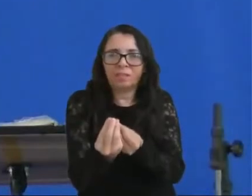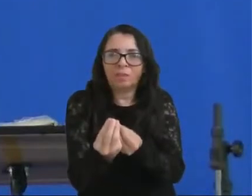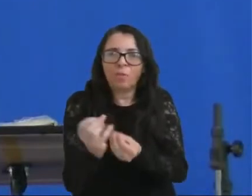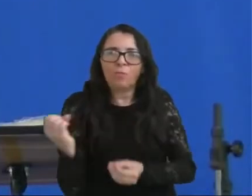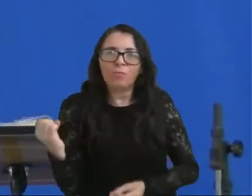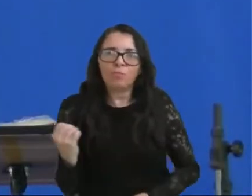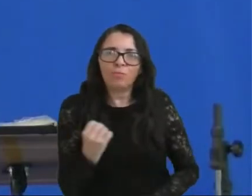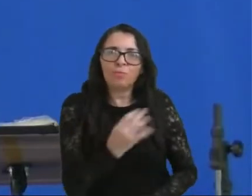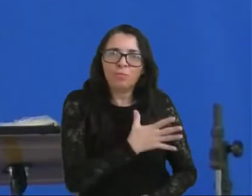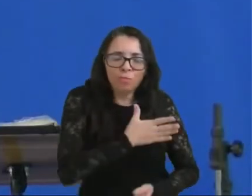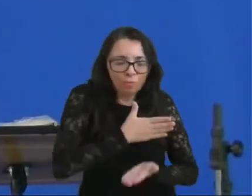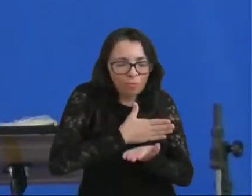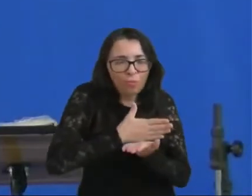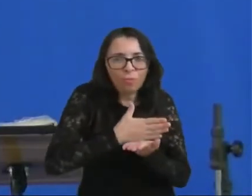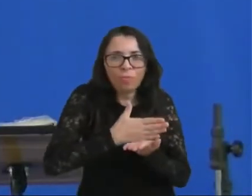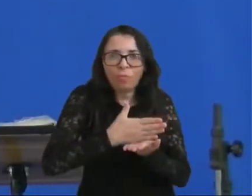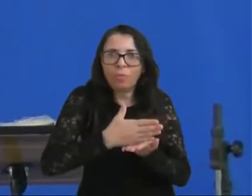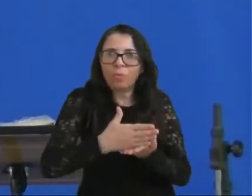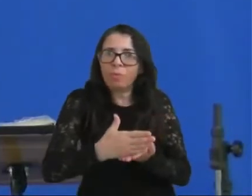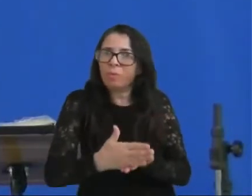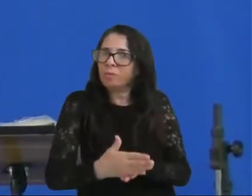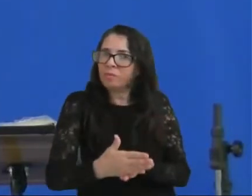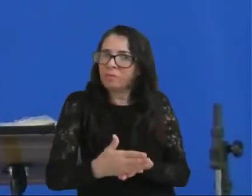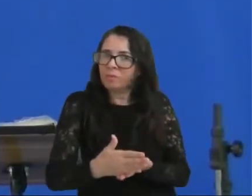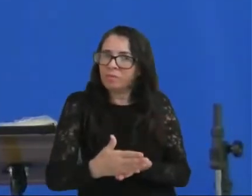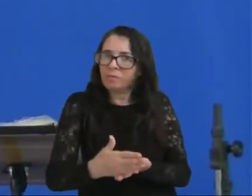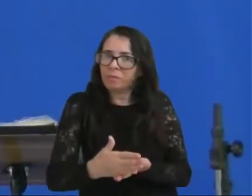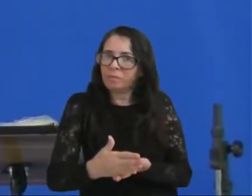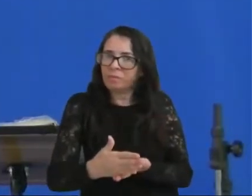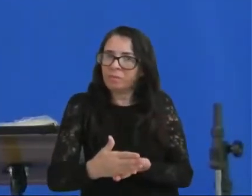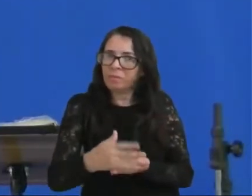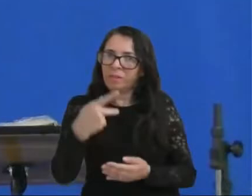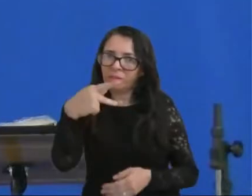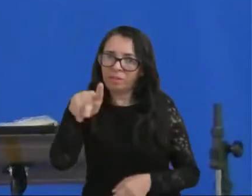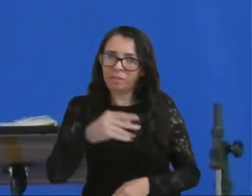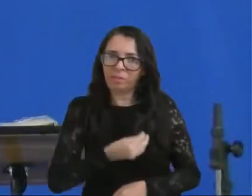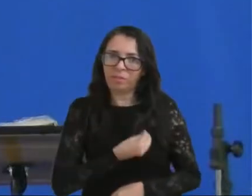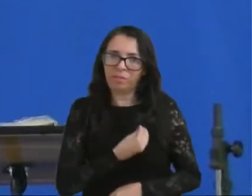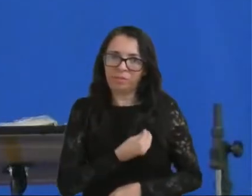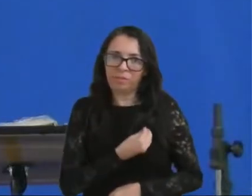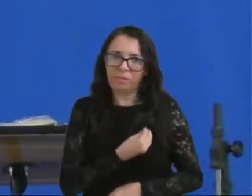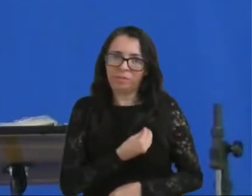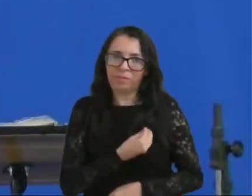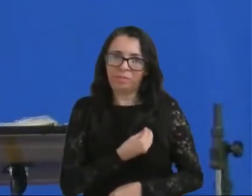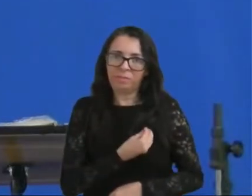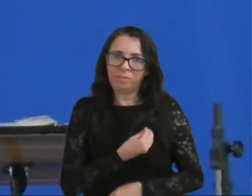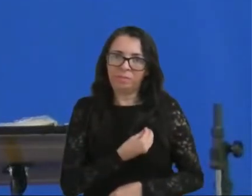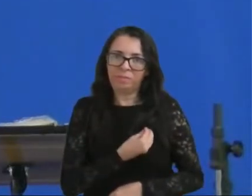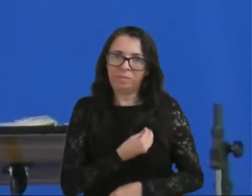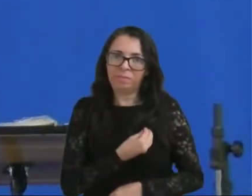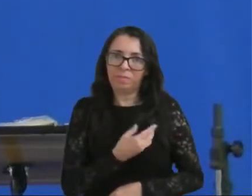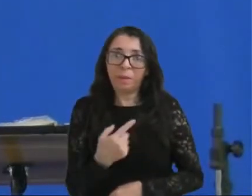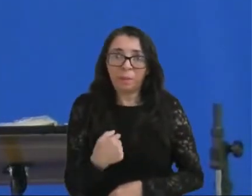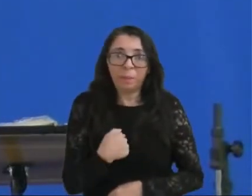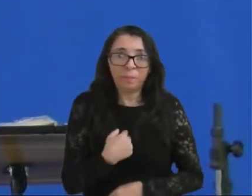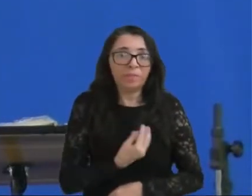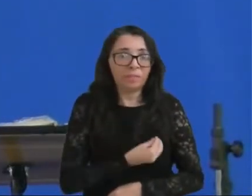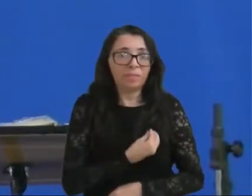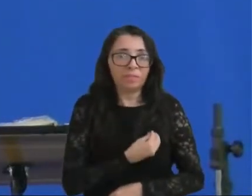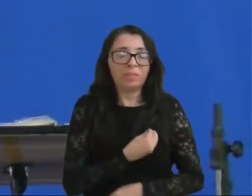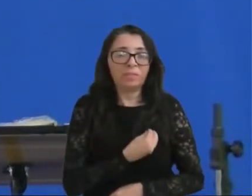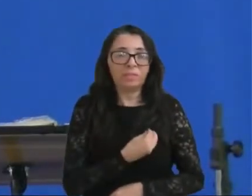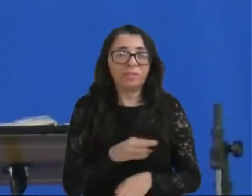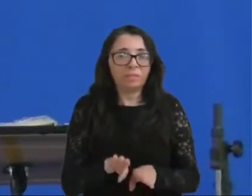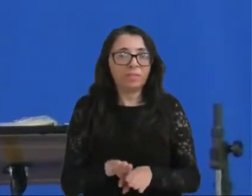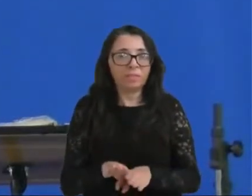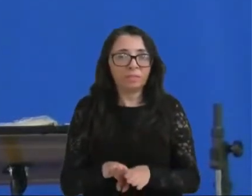Olha, você tem uma nova chance, você tem um novo recomeço. Diz assim, ó, lembra-te, pois